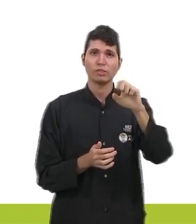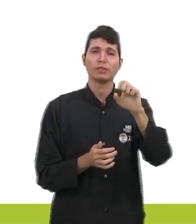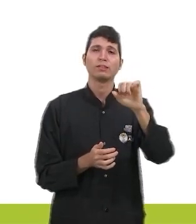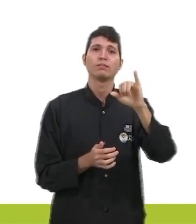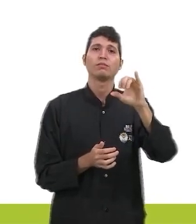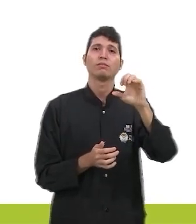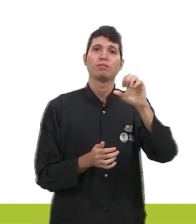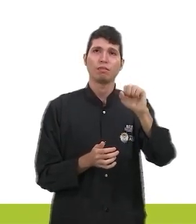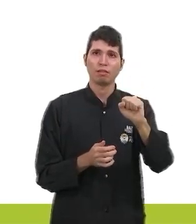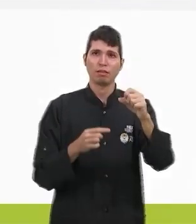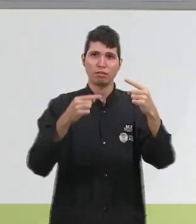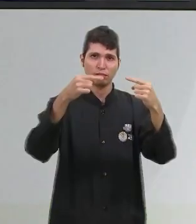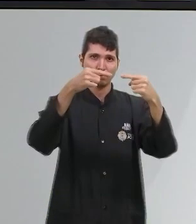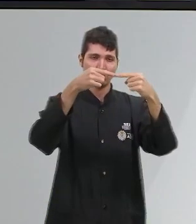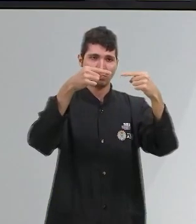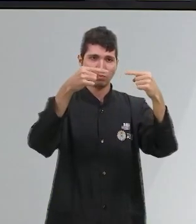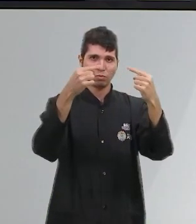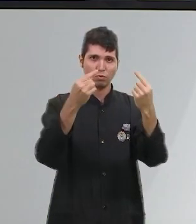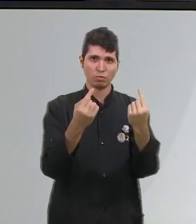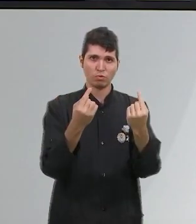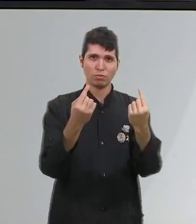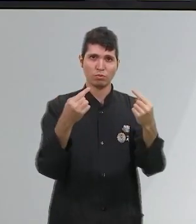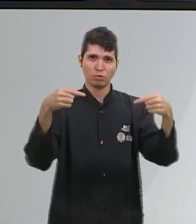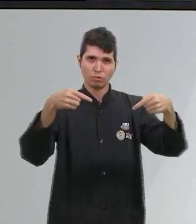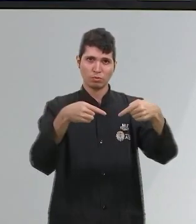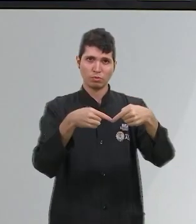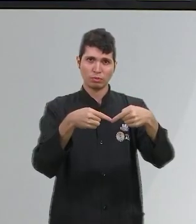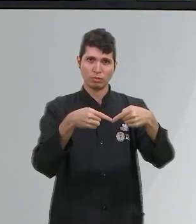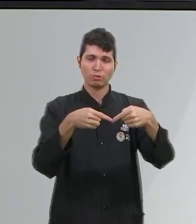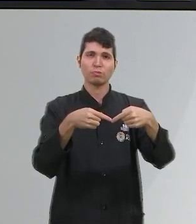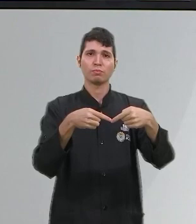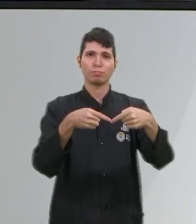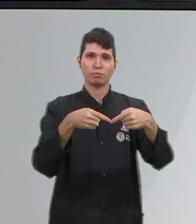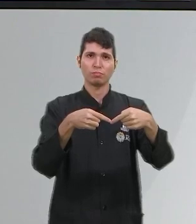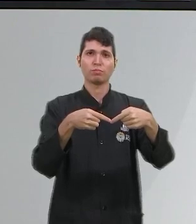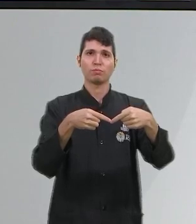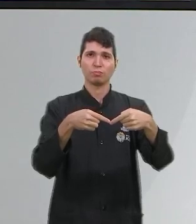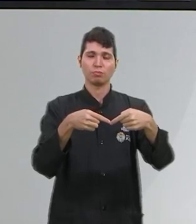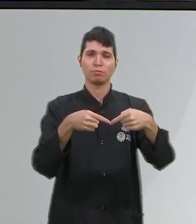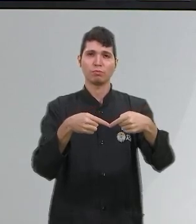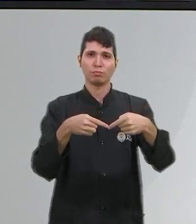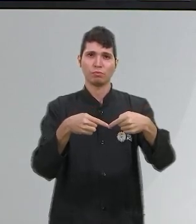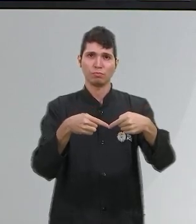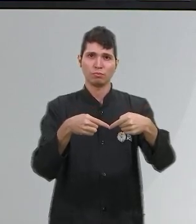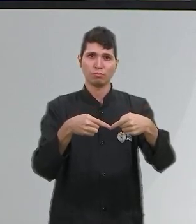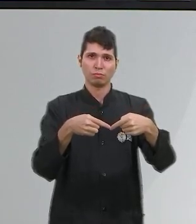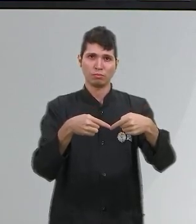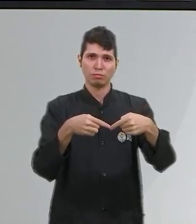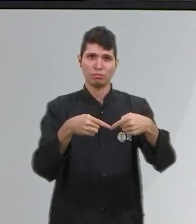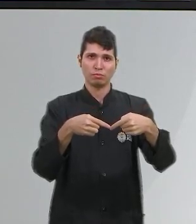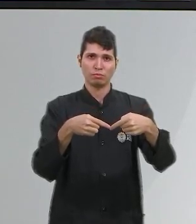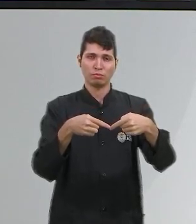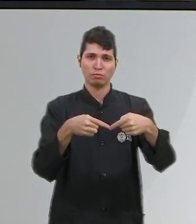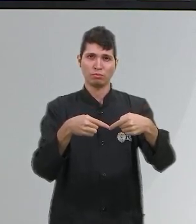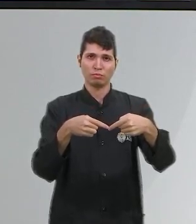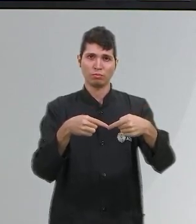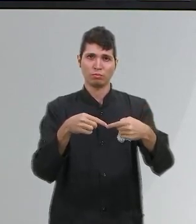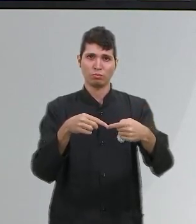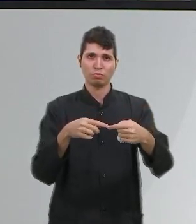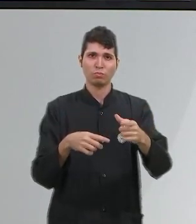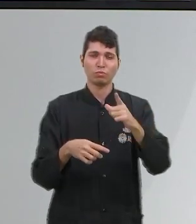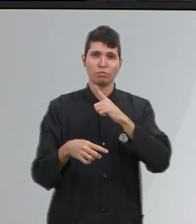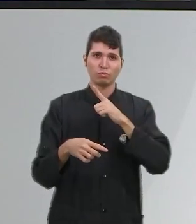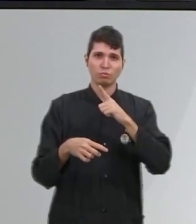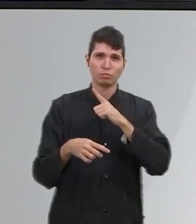já viu muito bem em estruturas anteriores esse composto químico. São compostos que apresentam núcleo ou